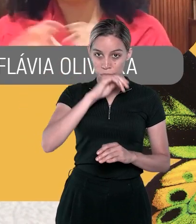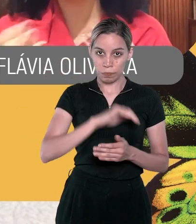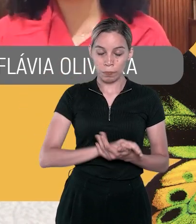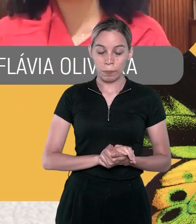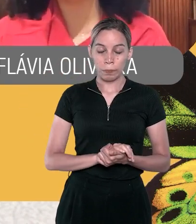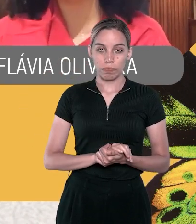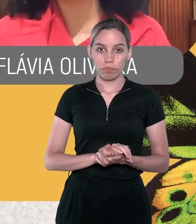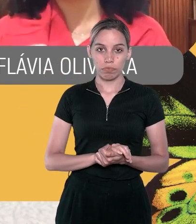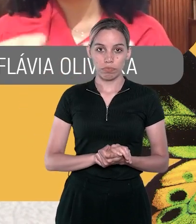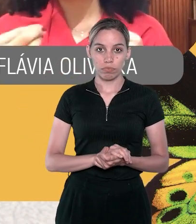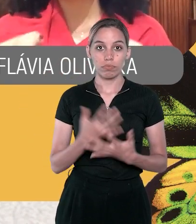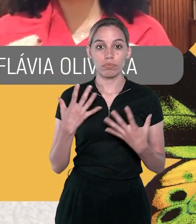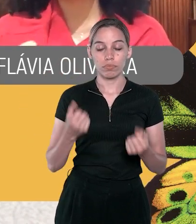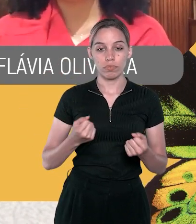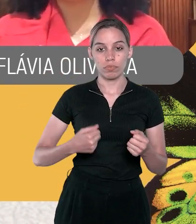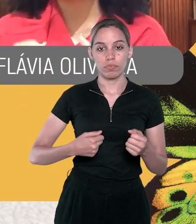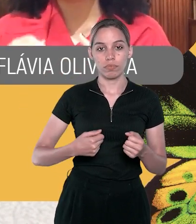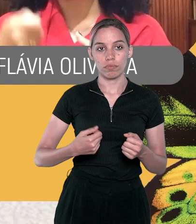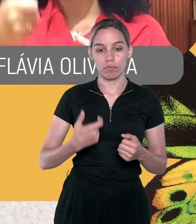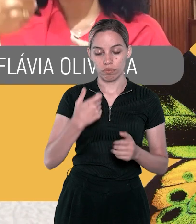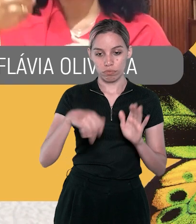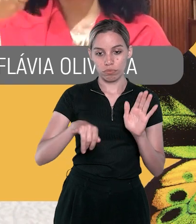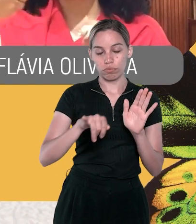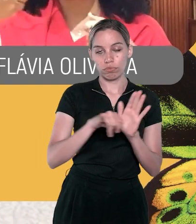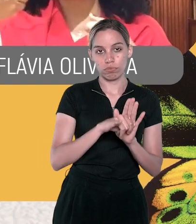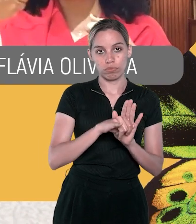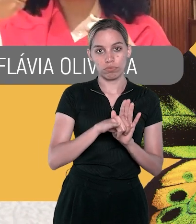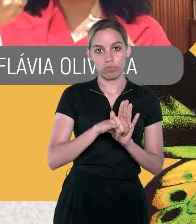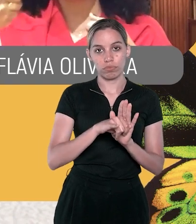a negritude de uma forma